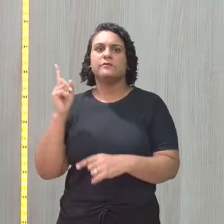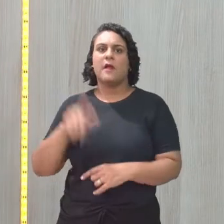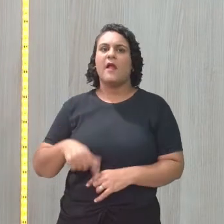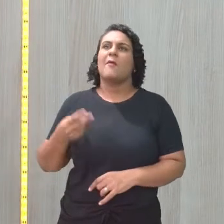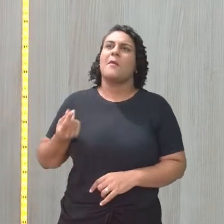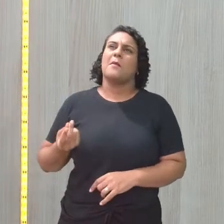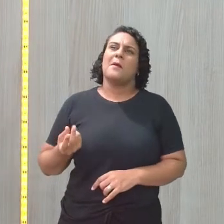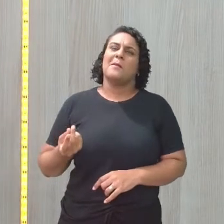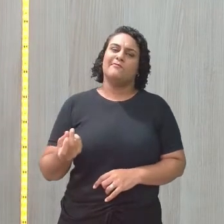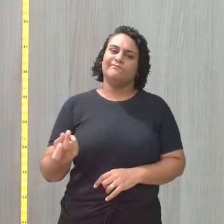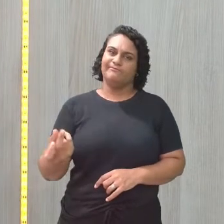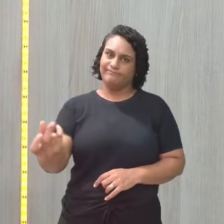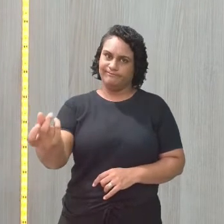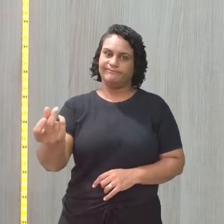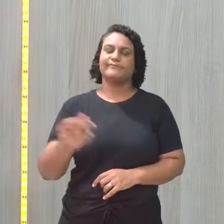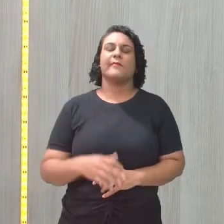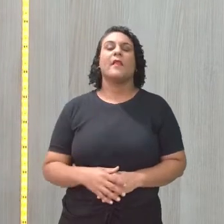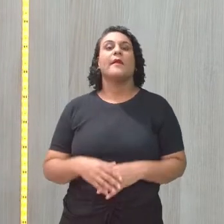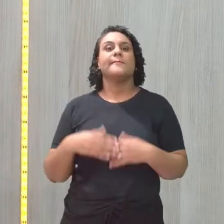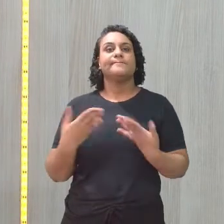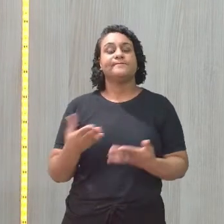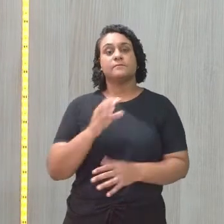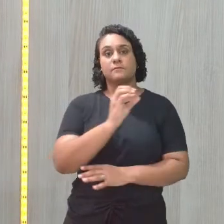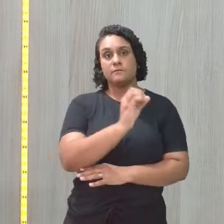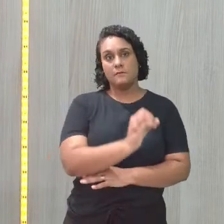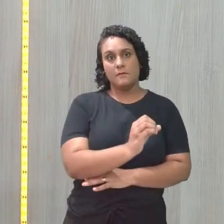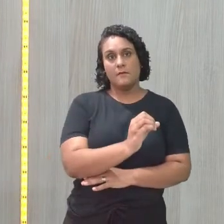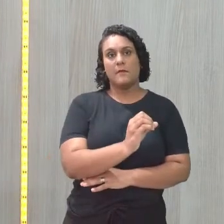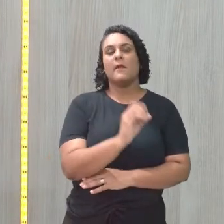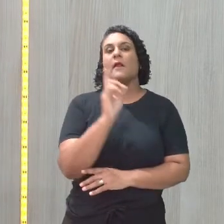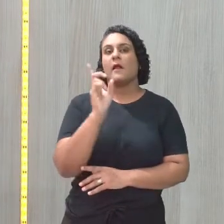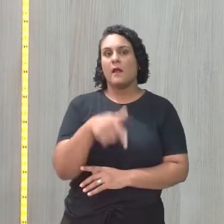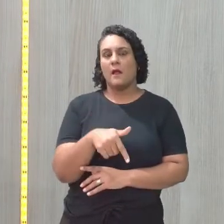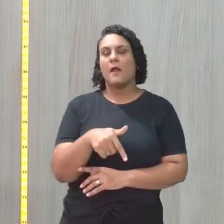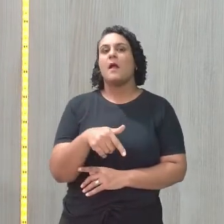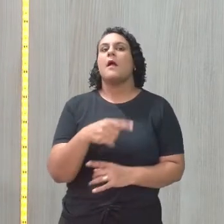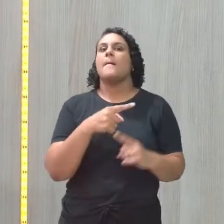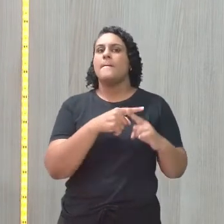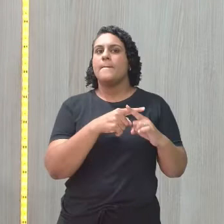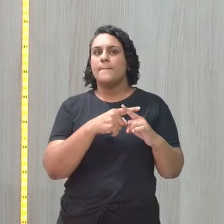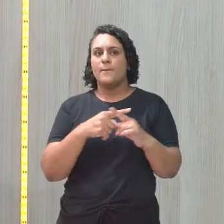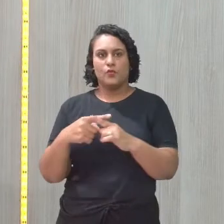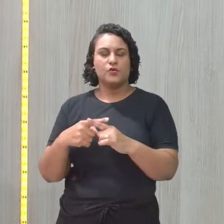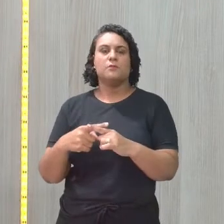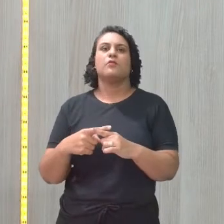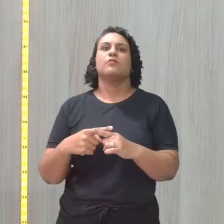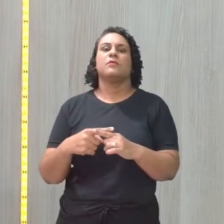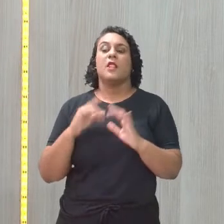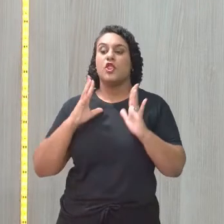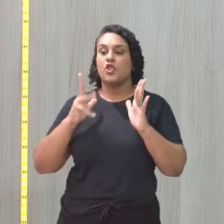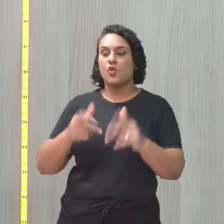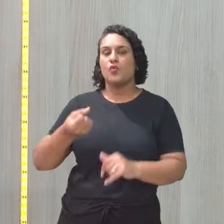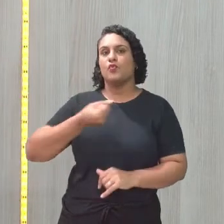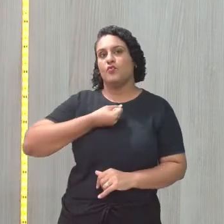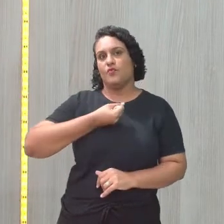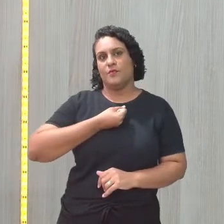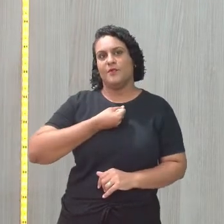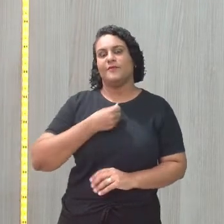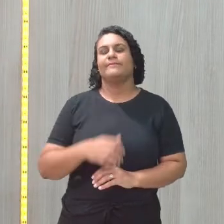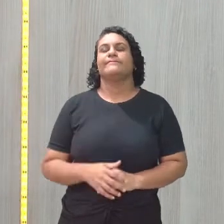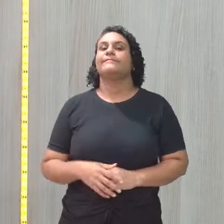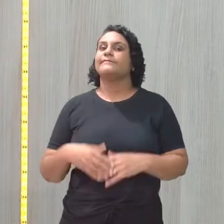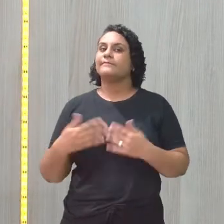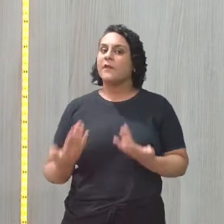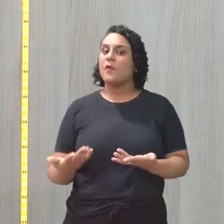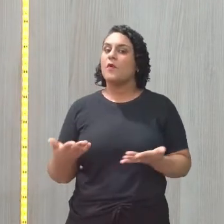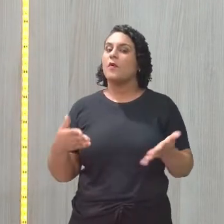infinita, certo? E que o zero, ele é múltiplo de todos os números. Quando a gente vai para os divisores, a gente